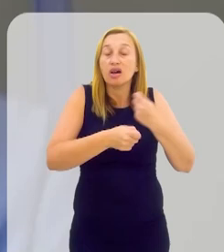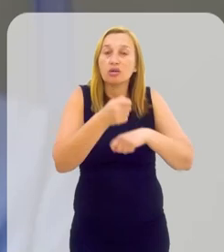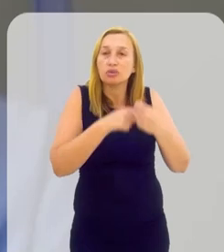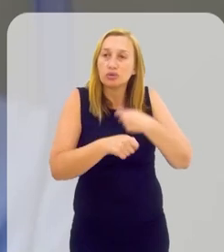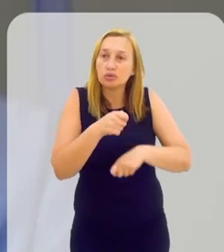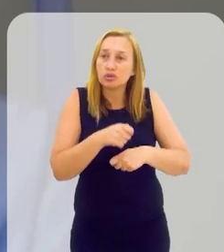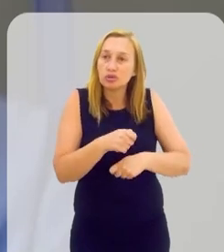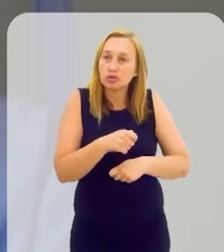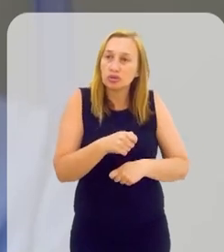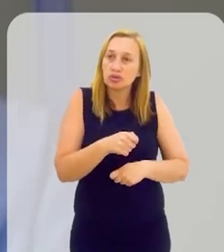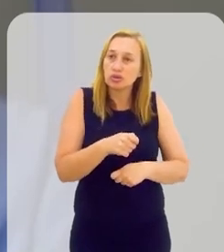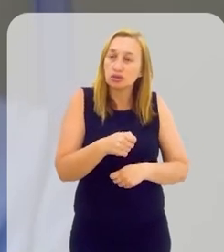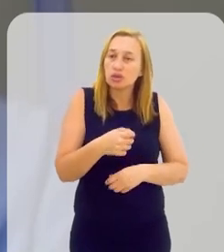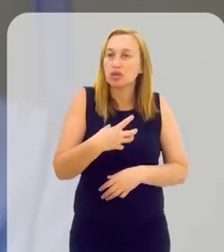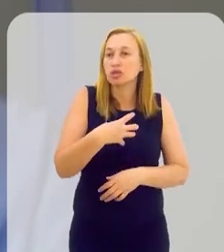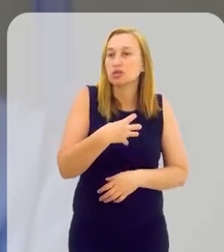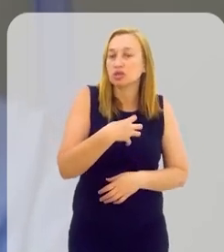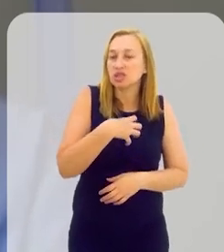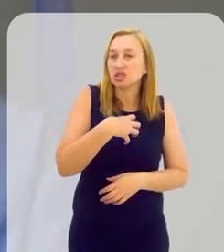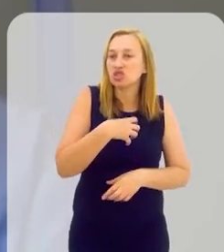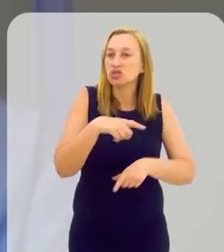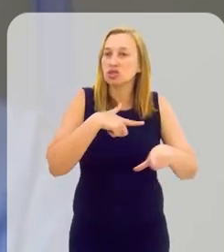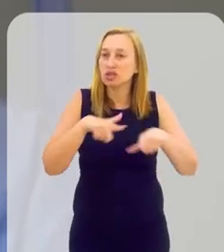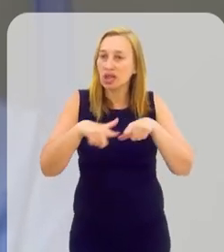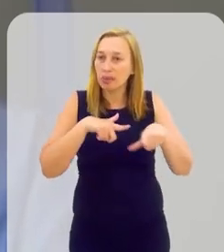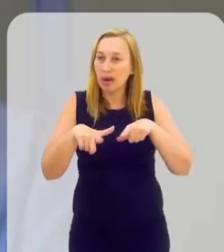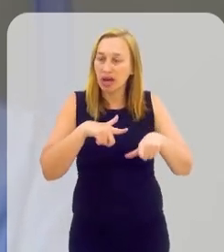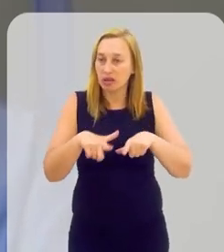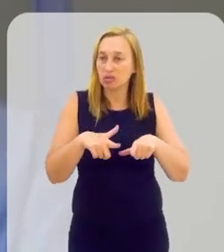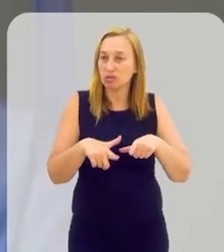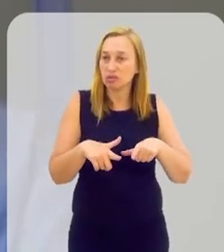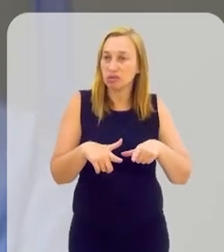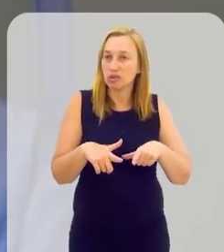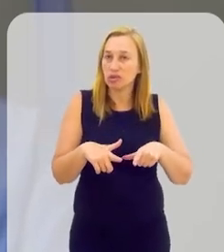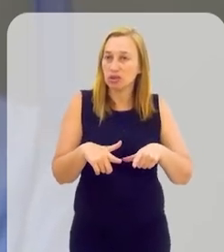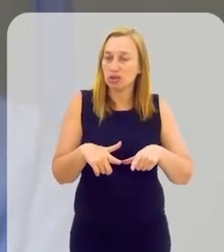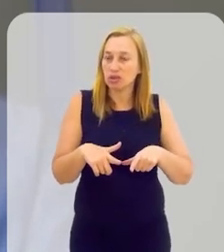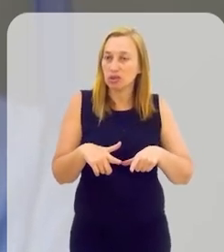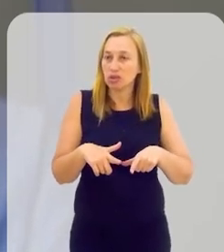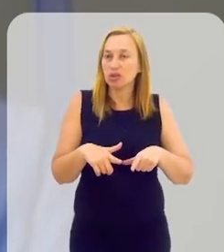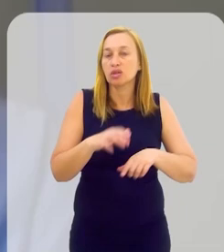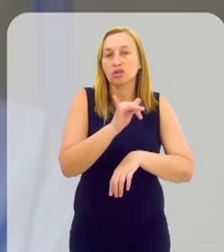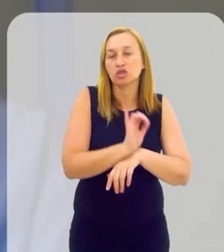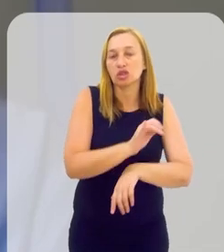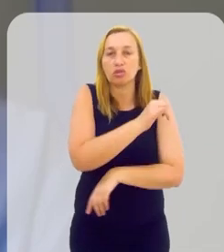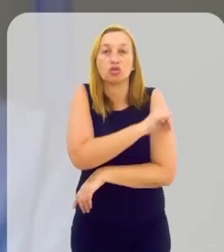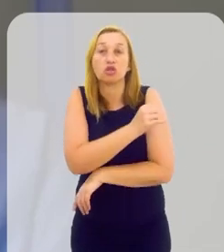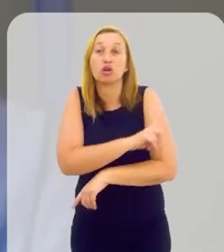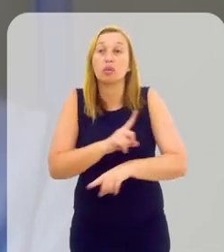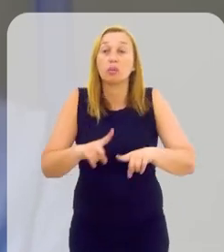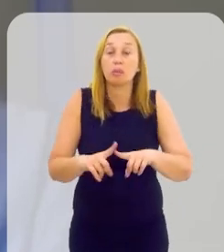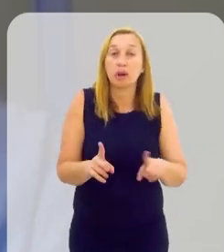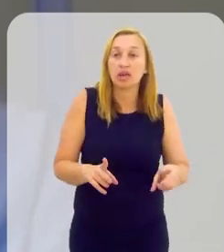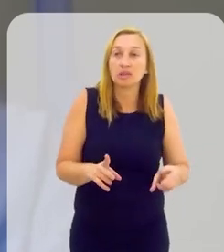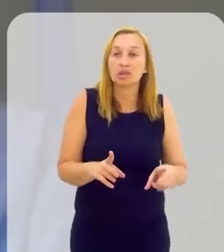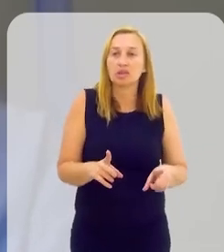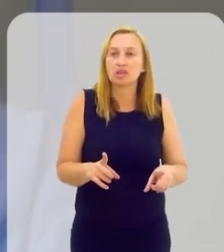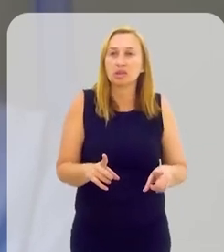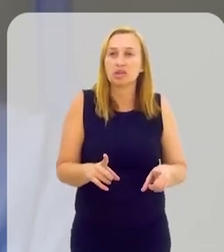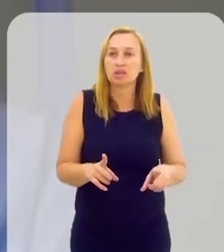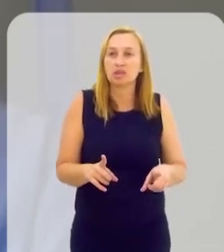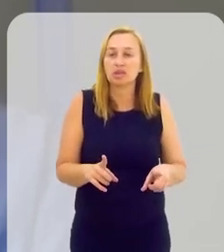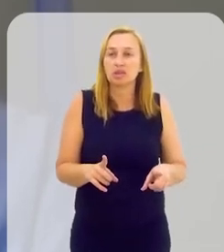a economia ela é holística no sentido do serviço e da vocação que o Estado do Rio tem. Nós não